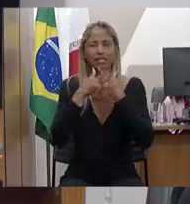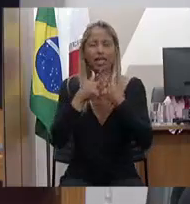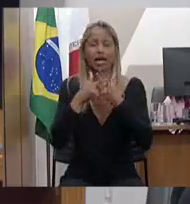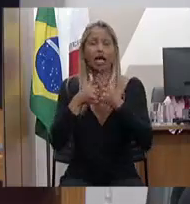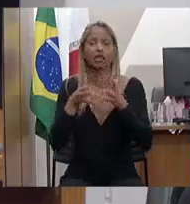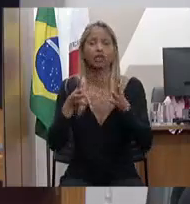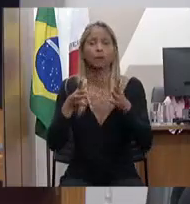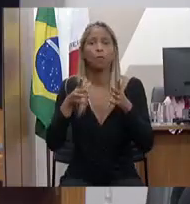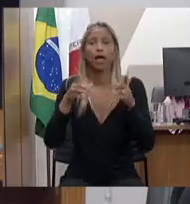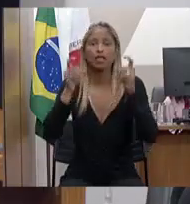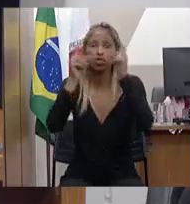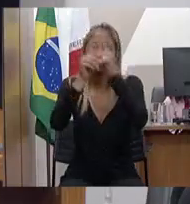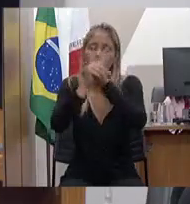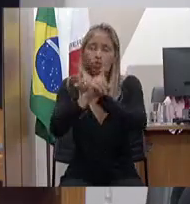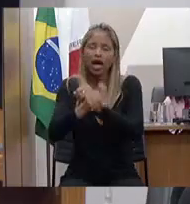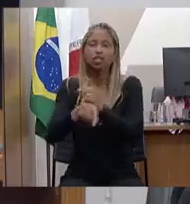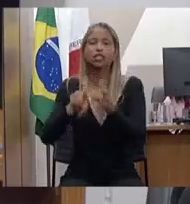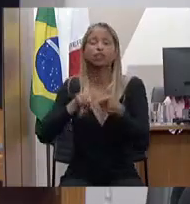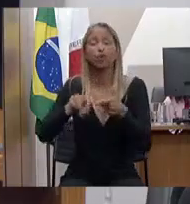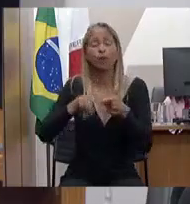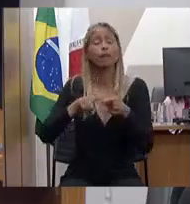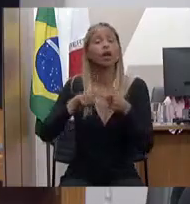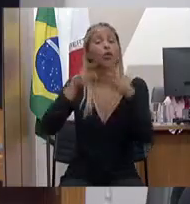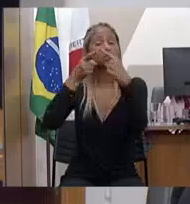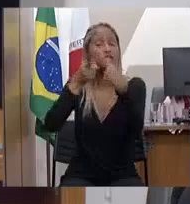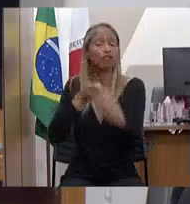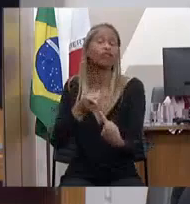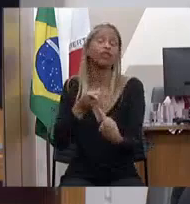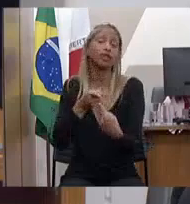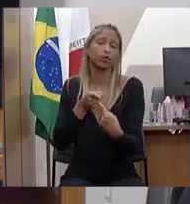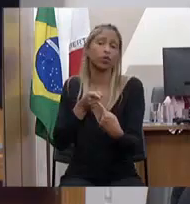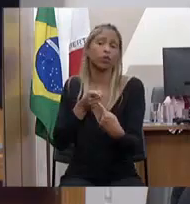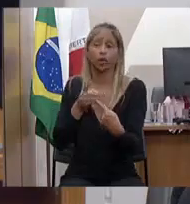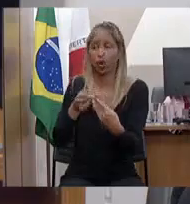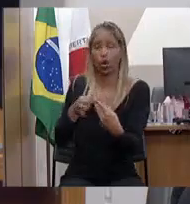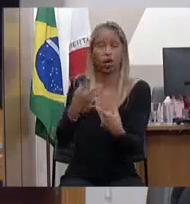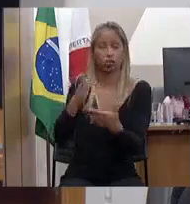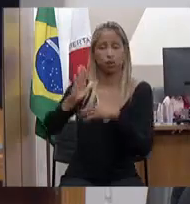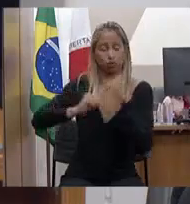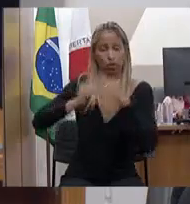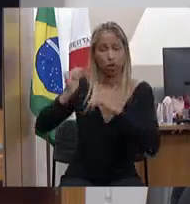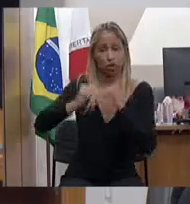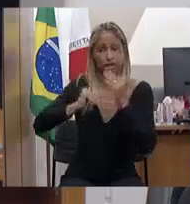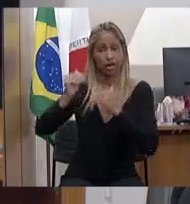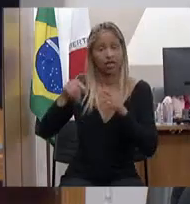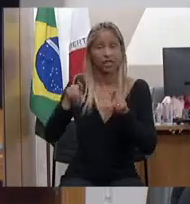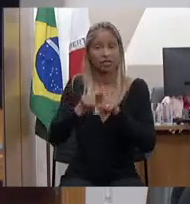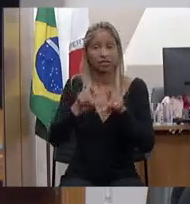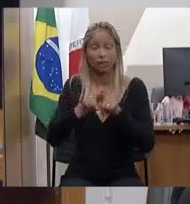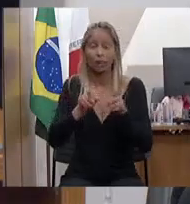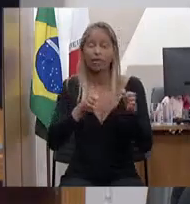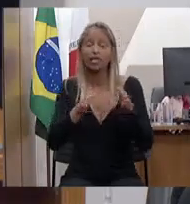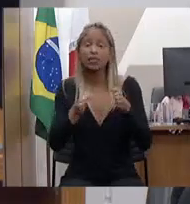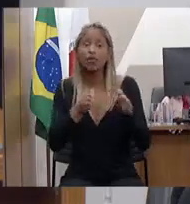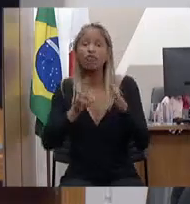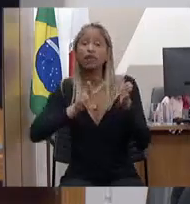que é um desafio para todos nós para nós técnicos mas também para o movimento sindical para